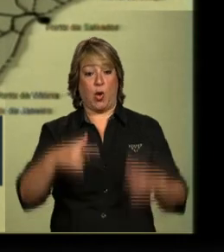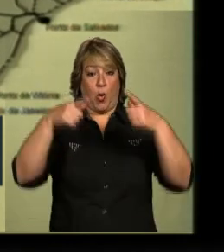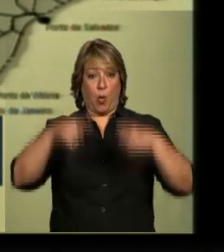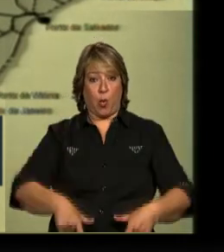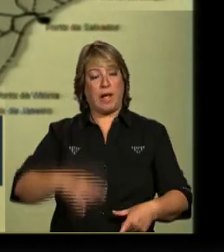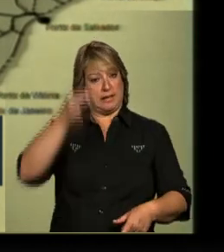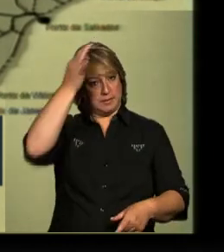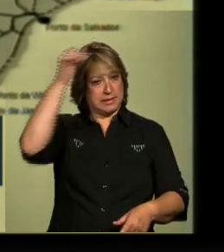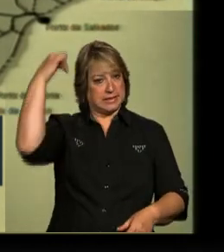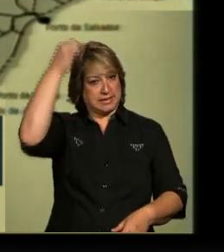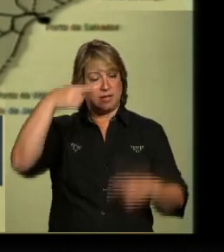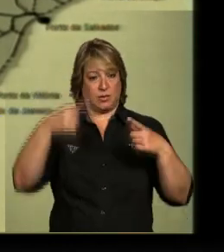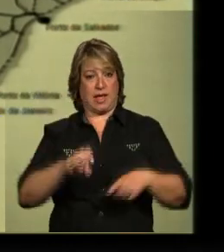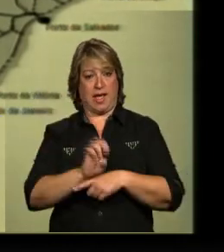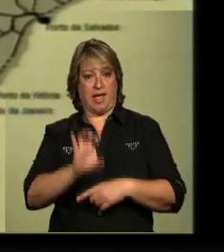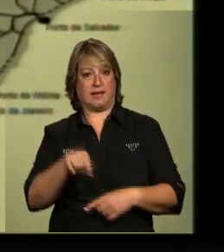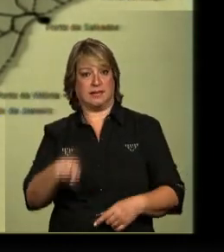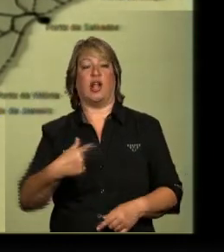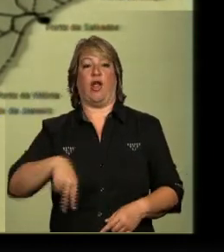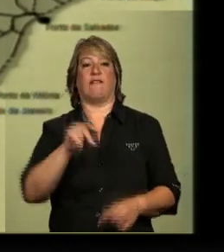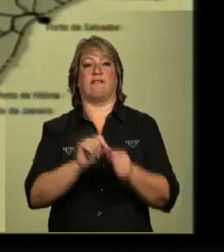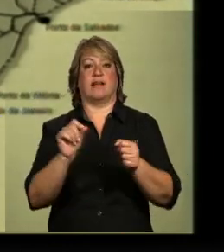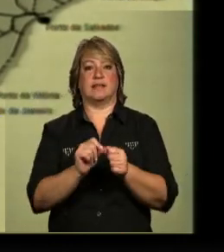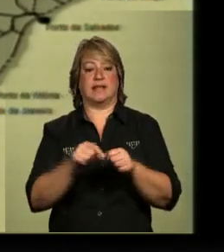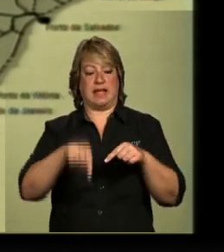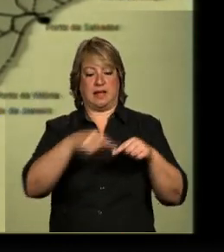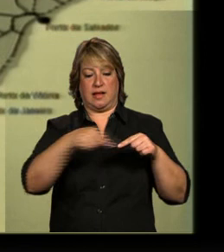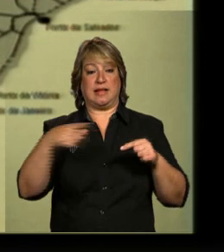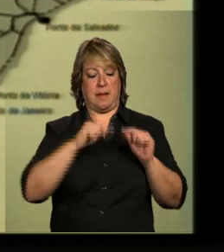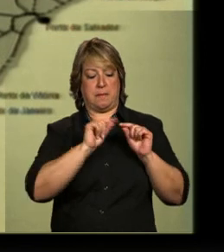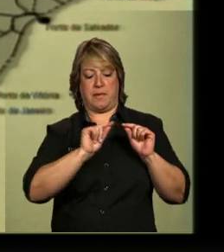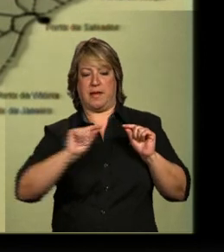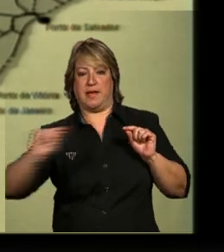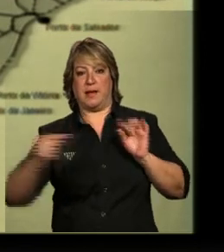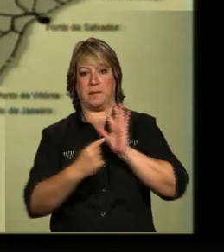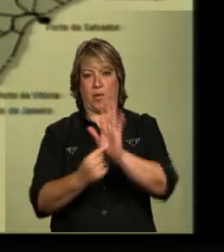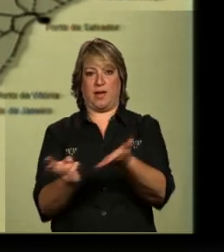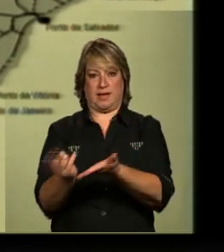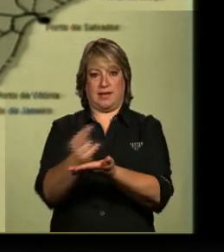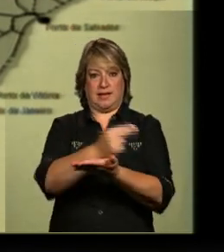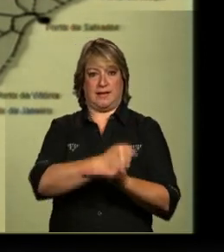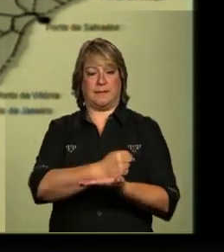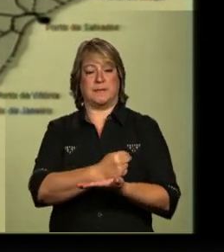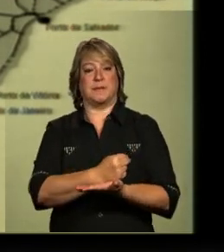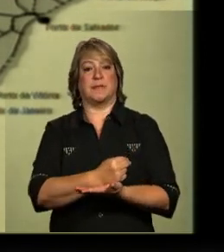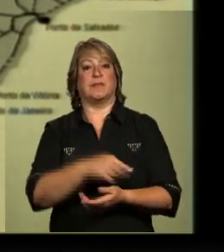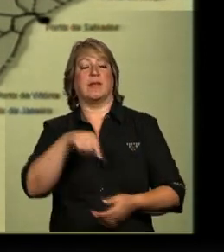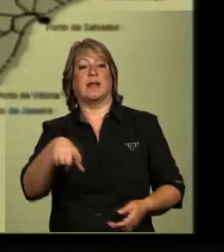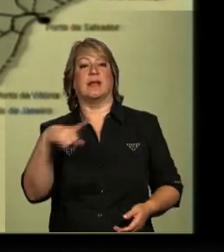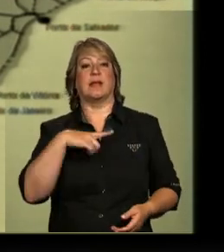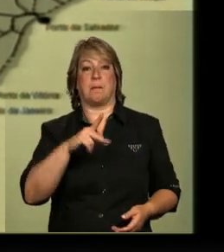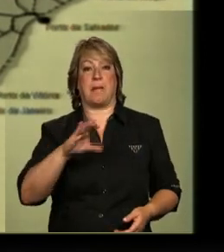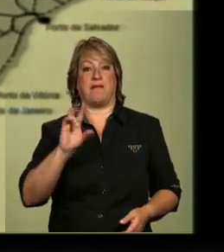Espírito Santo nós vamos tratar de fazer o trecho que está pontilhado que está